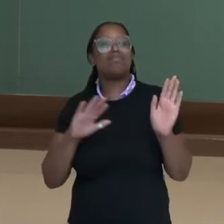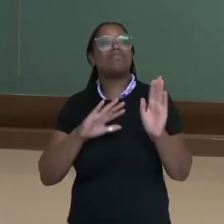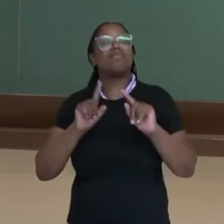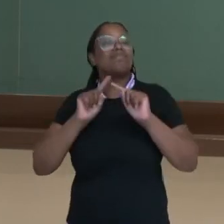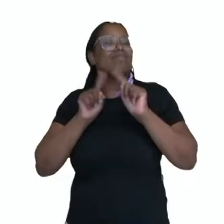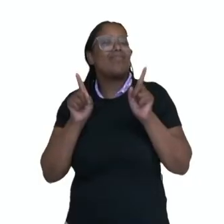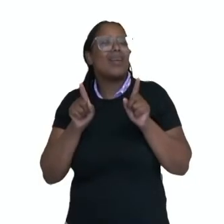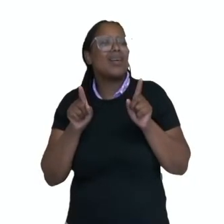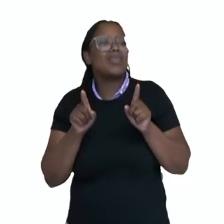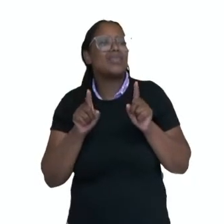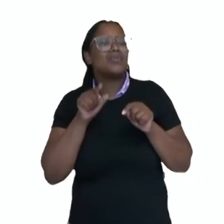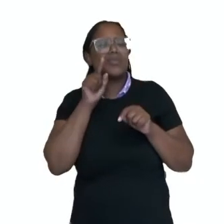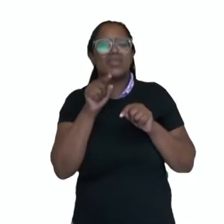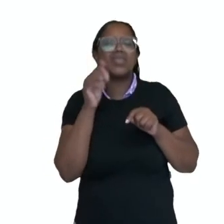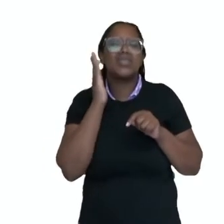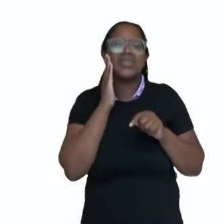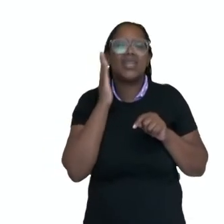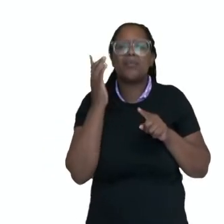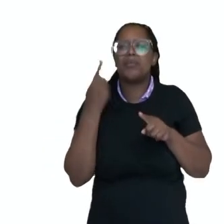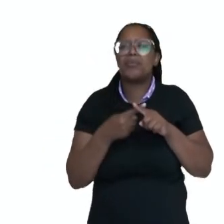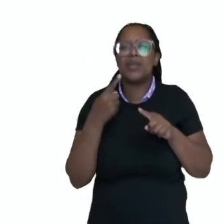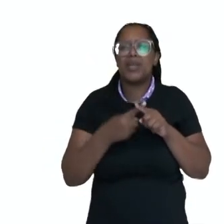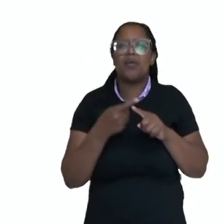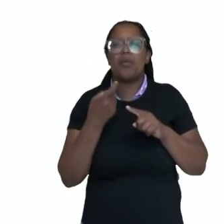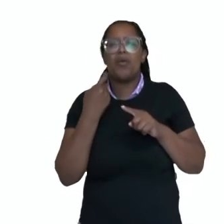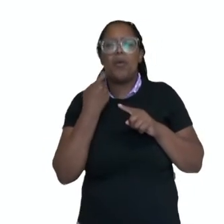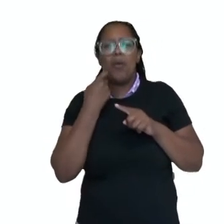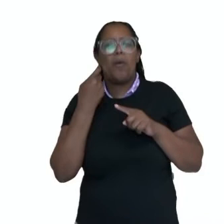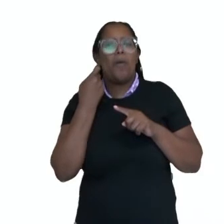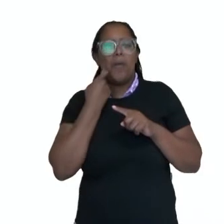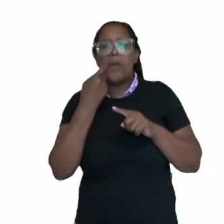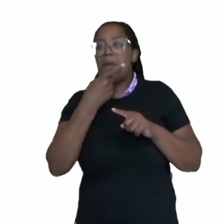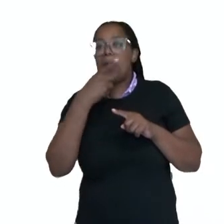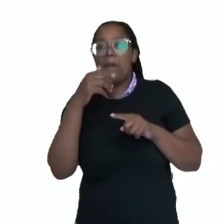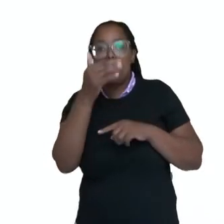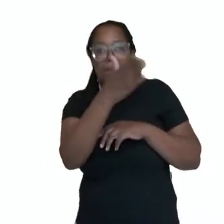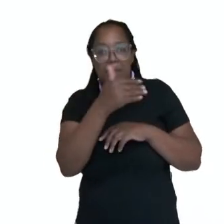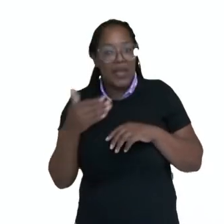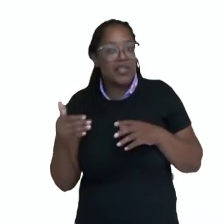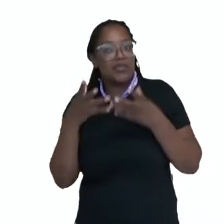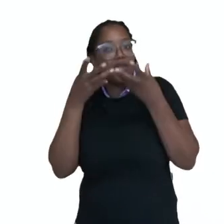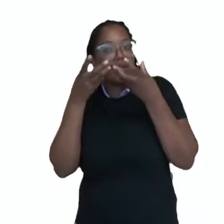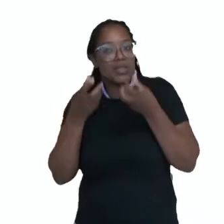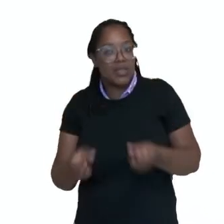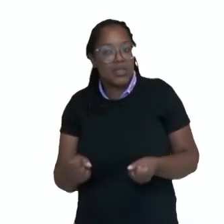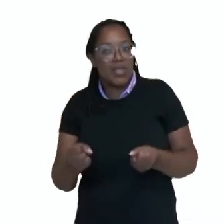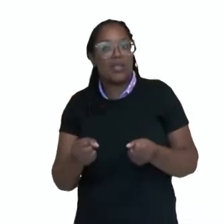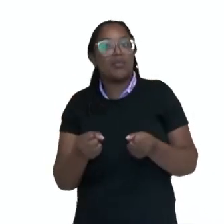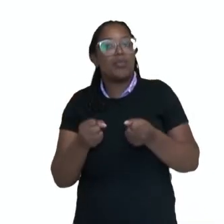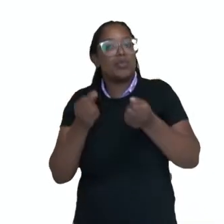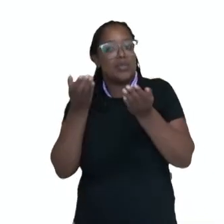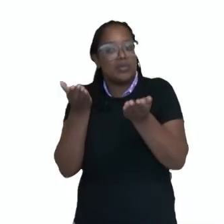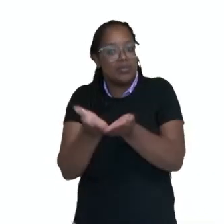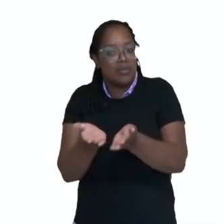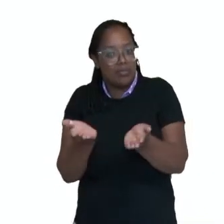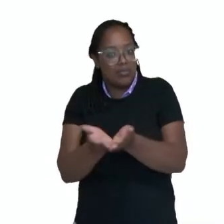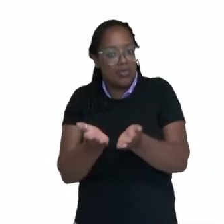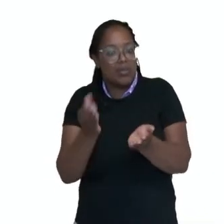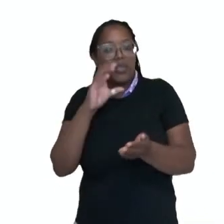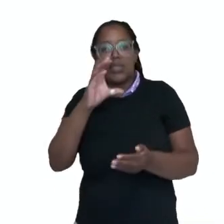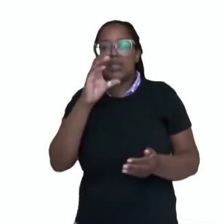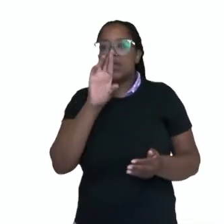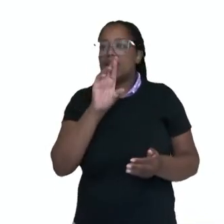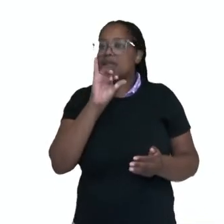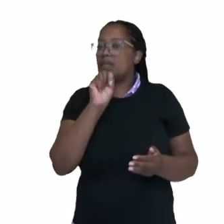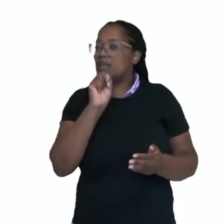Mas você sabe por que o peixe foi adotado como símbolo cristão nos primórdios do cristianismo? Se você acha que foi